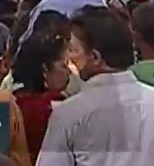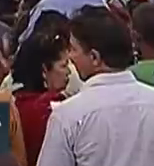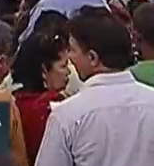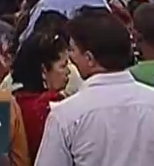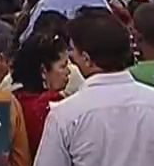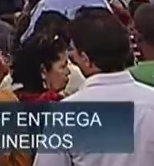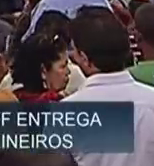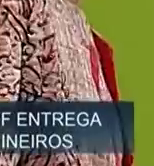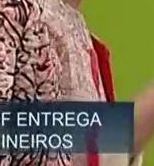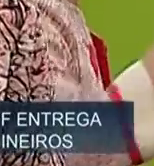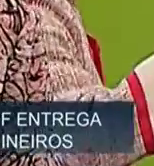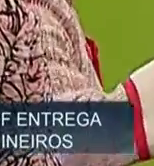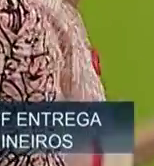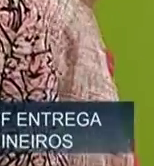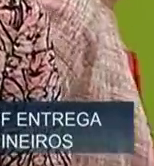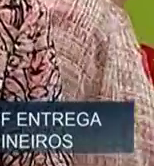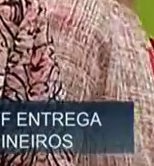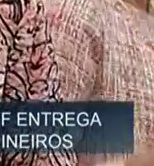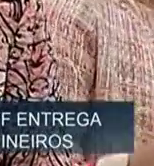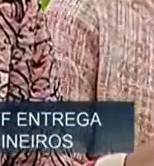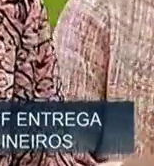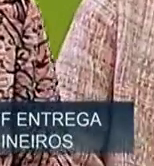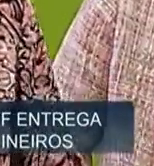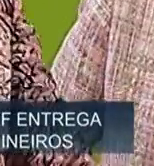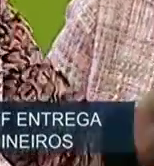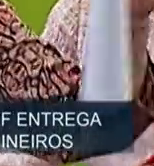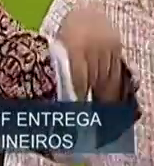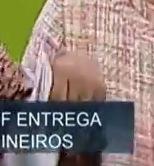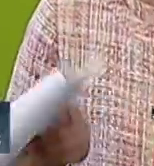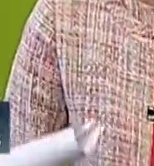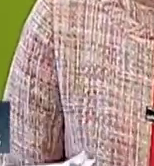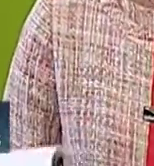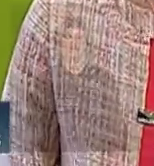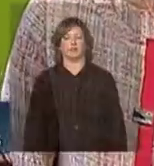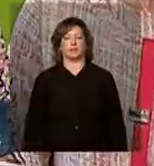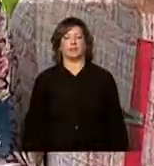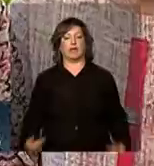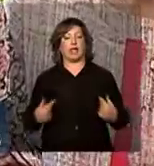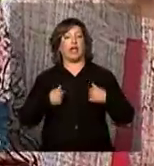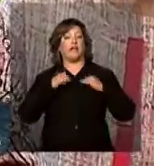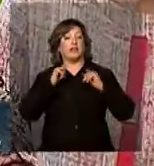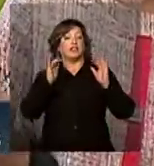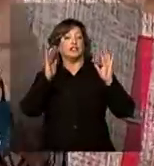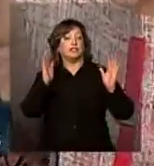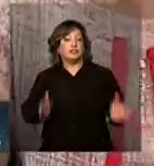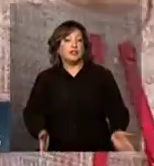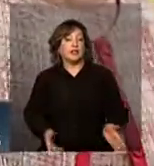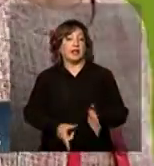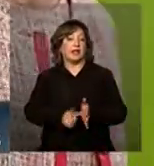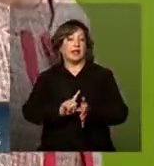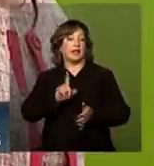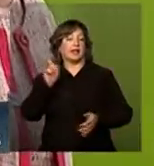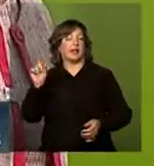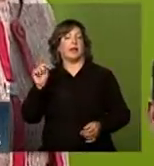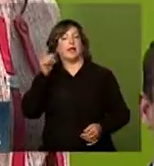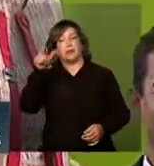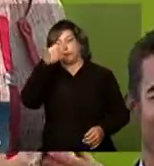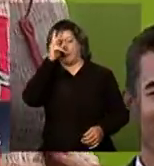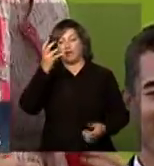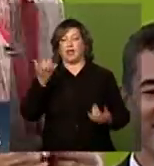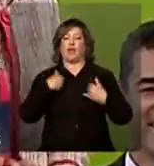felicidades Eu já falei lá mas a prefeita quer que eu fale aqui então vou falar lá eu